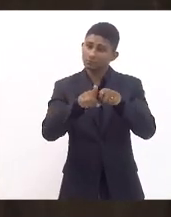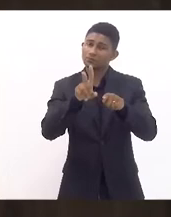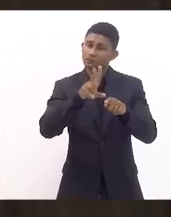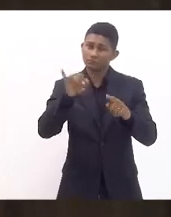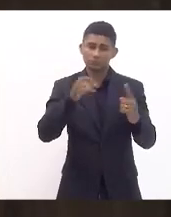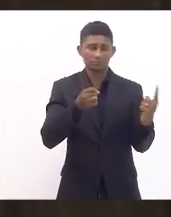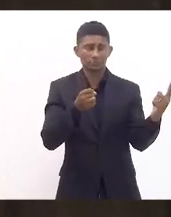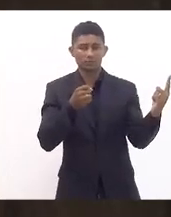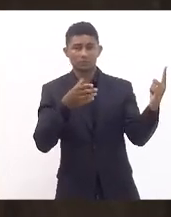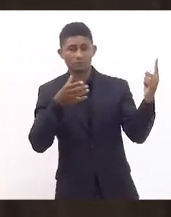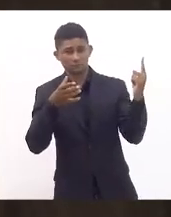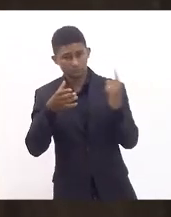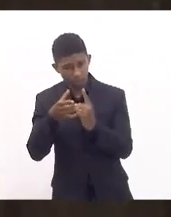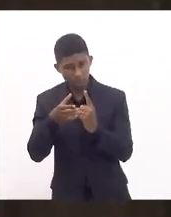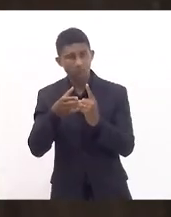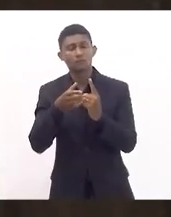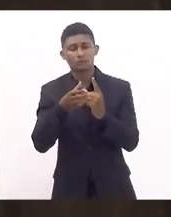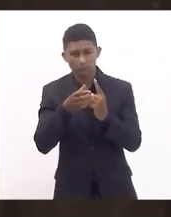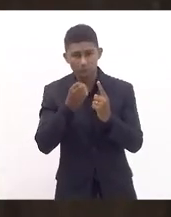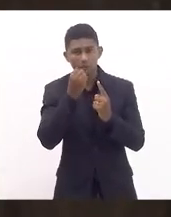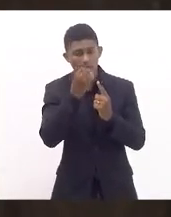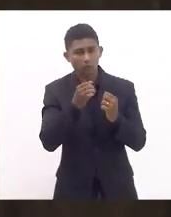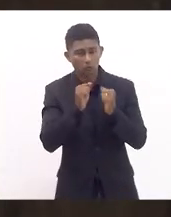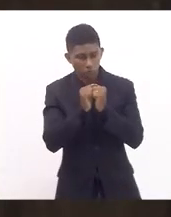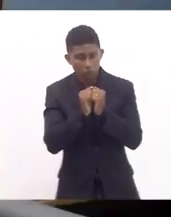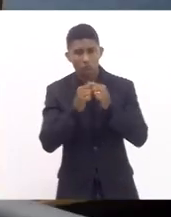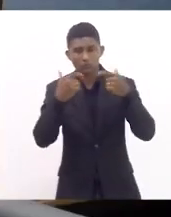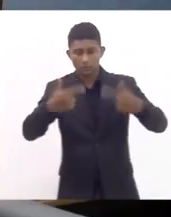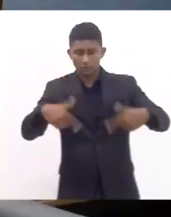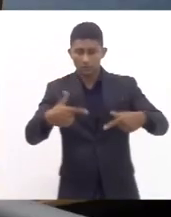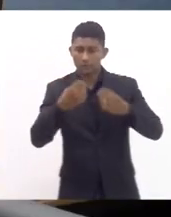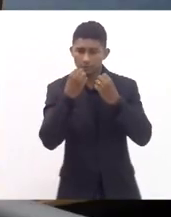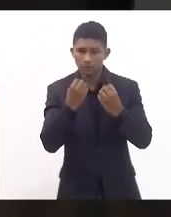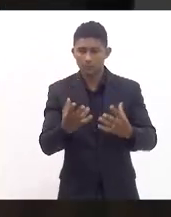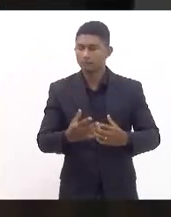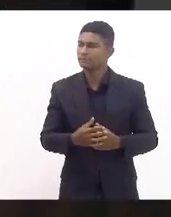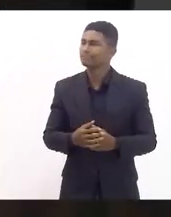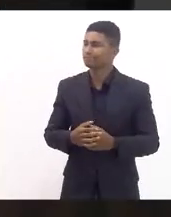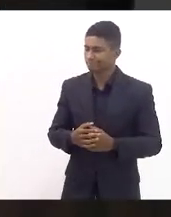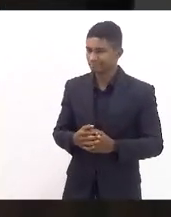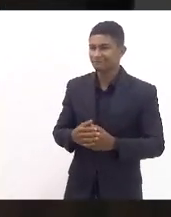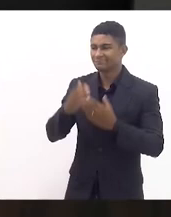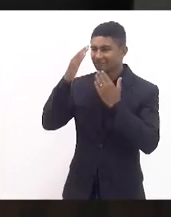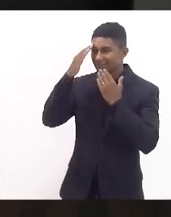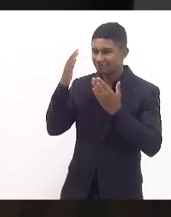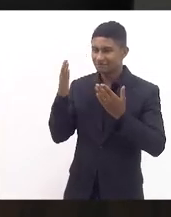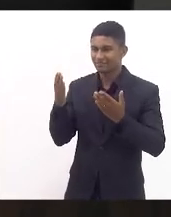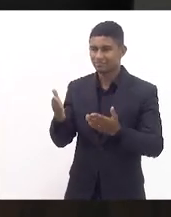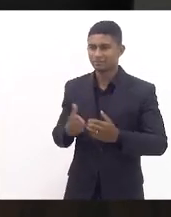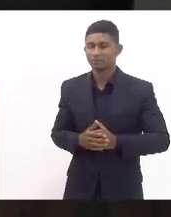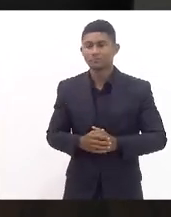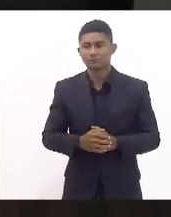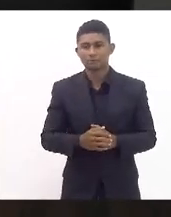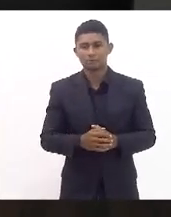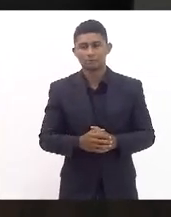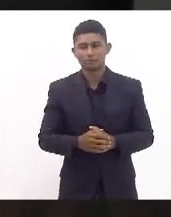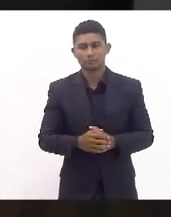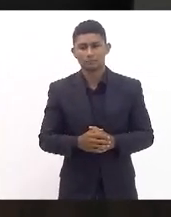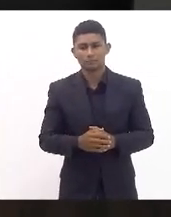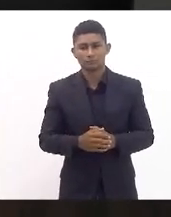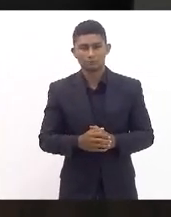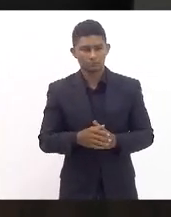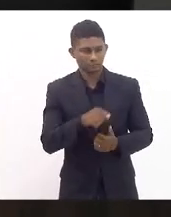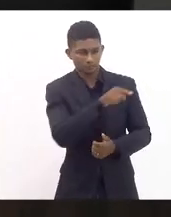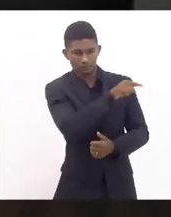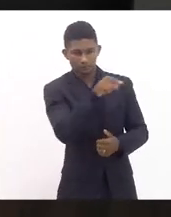no mesmo sentido já do seu encaminhamento. Que bom. Obrigado, deputado Luiz. Vou cobrar dos